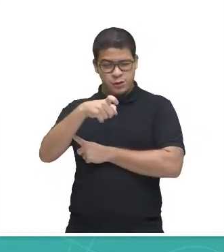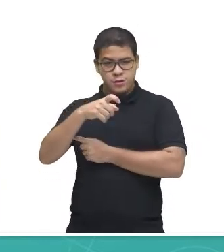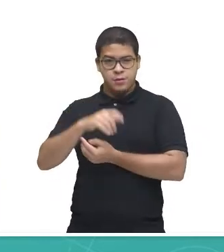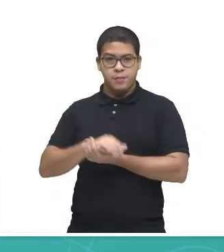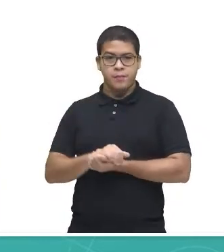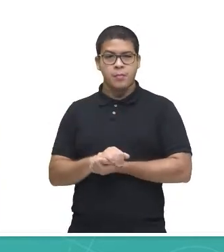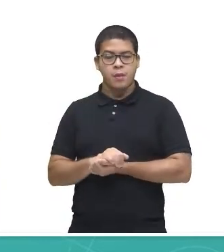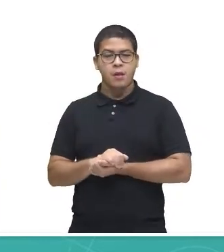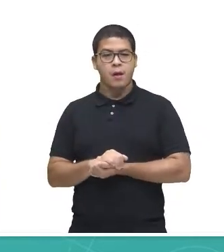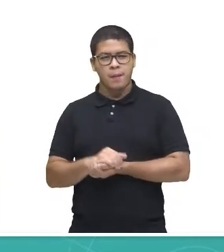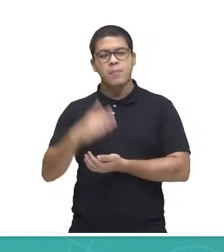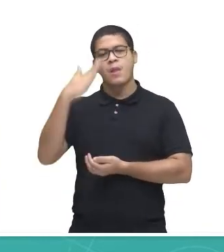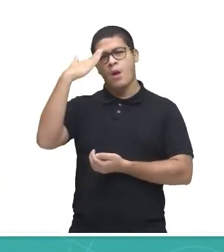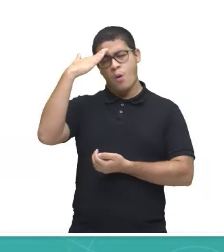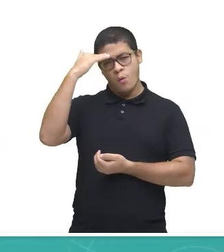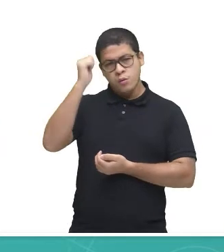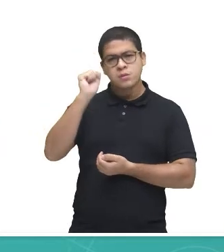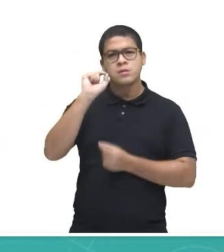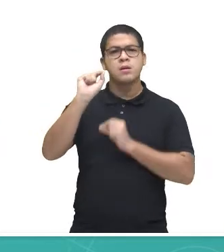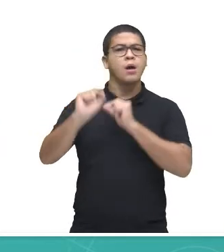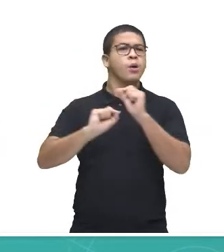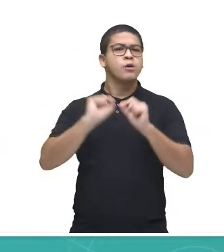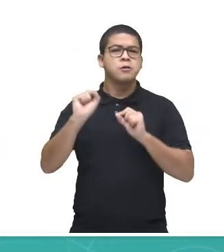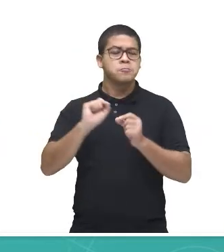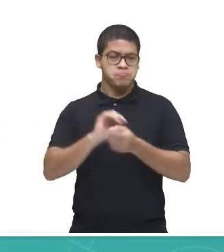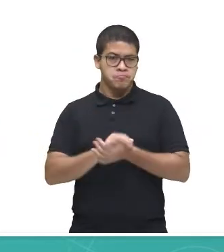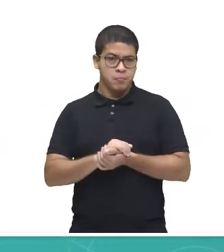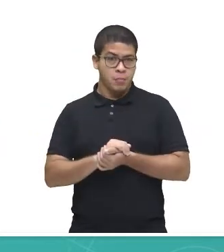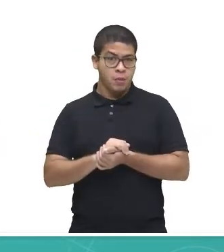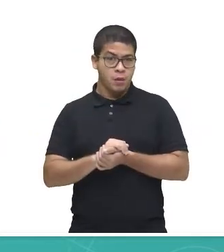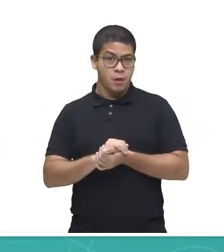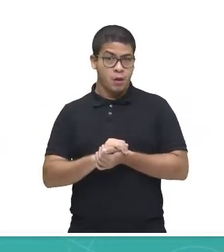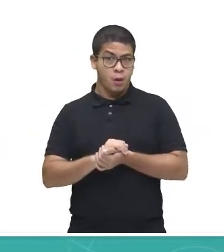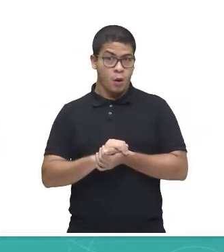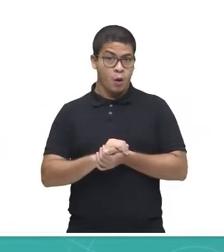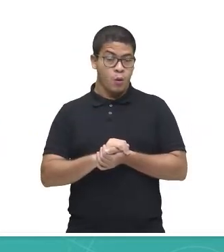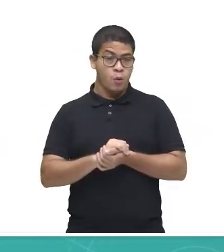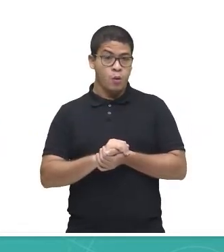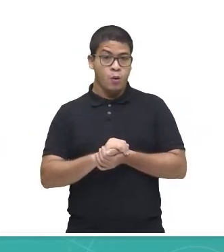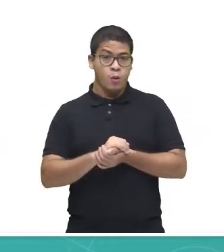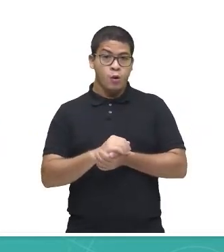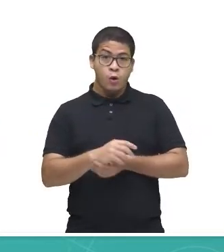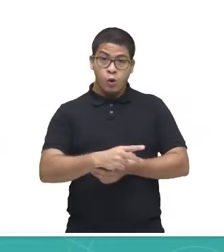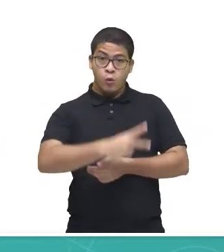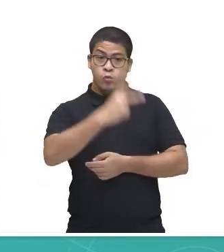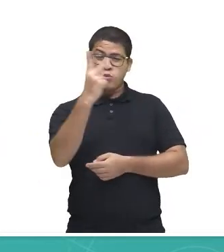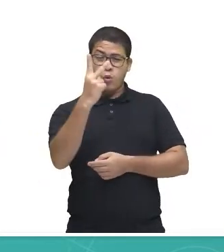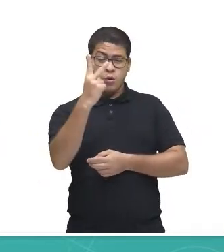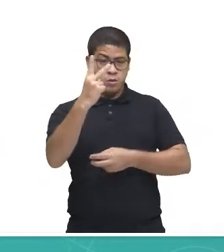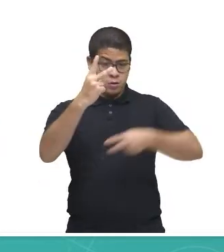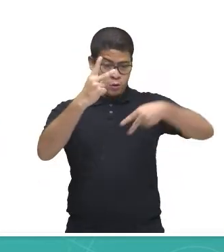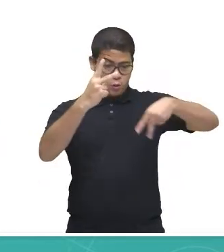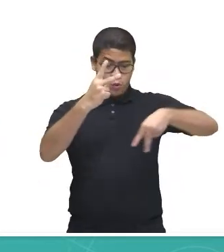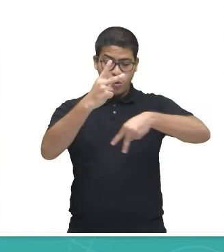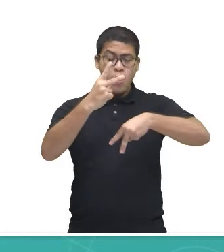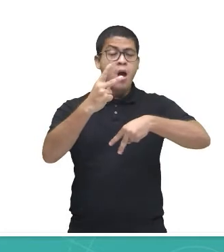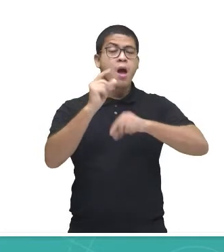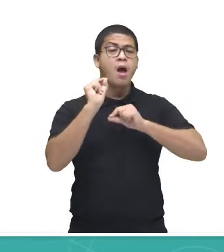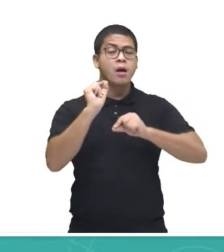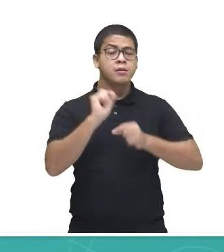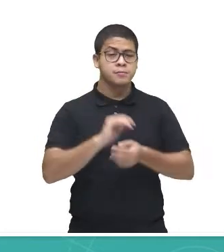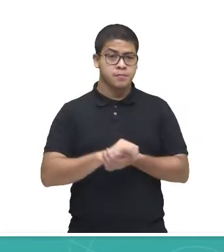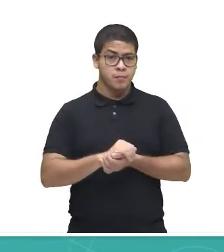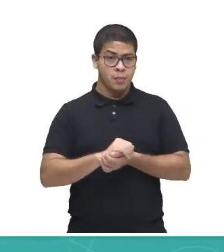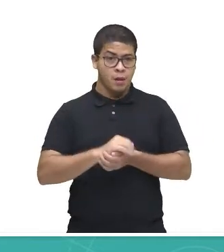pela correspondência, ou seja, comparando os quatro ângulos de cima com os quatro ângulos de baixo, a